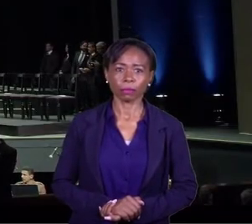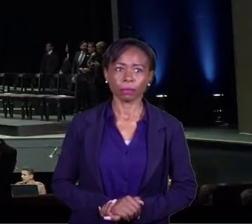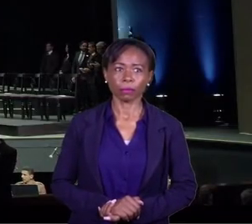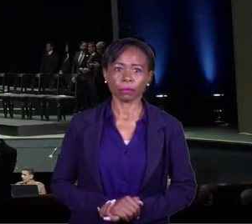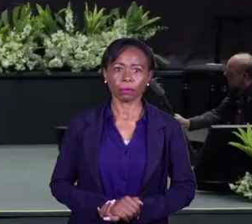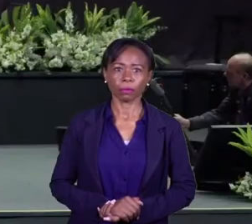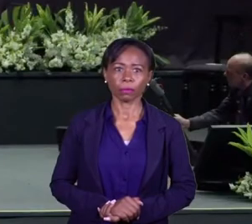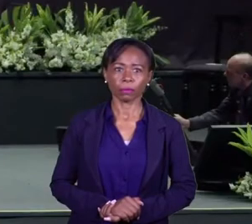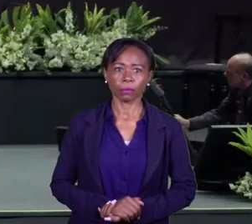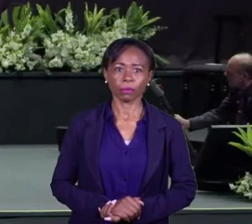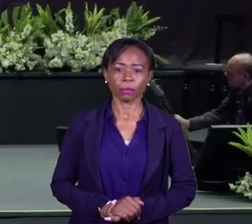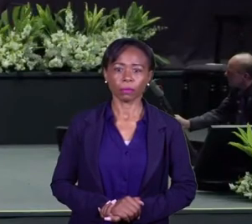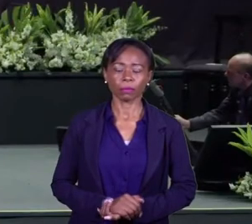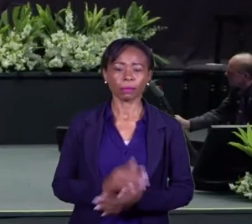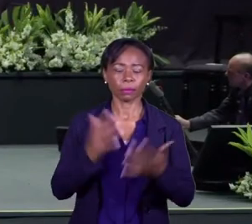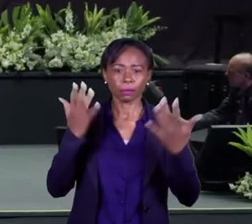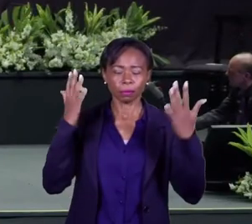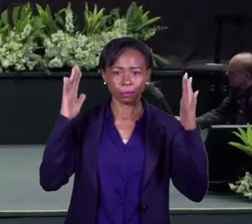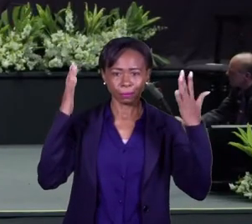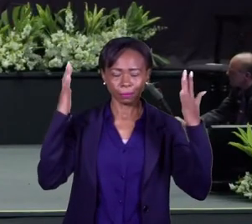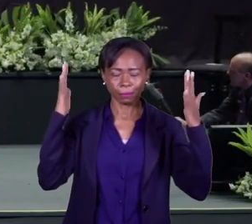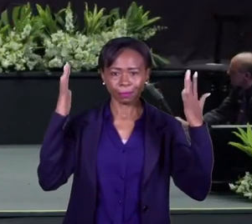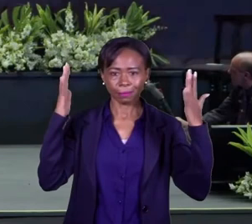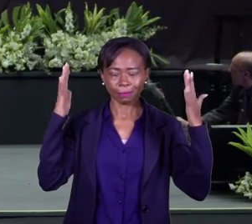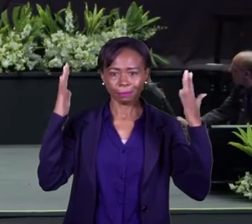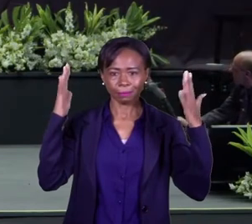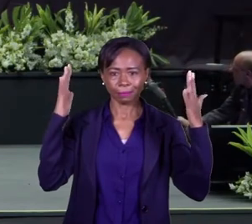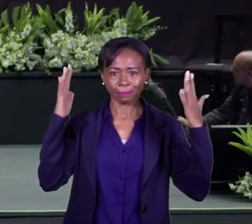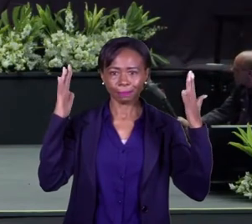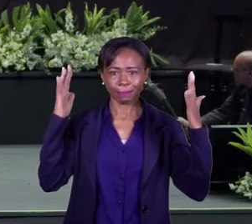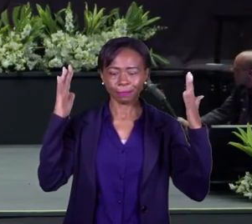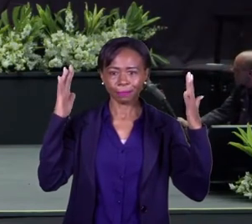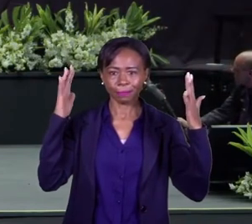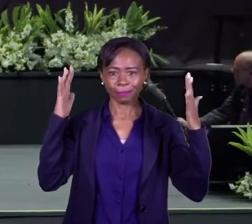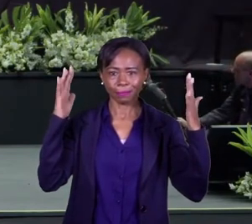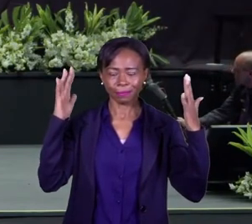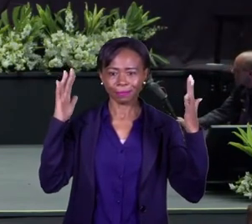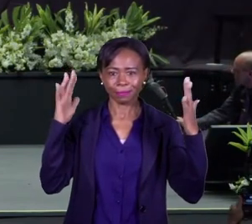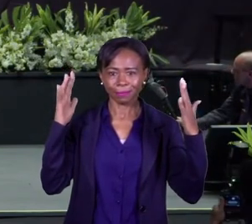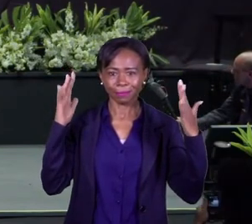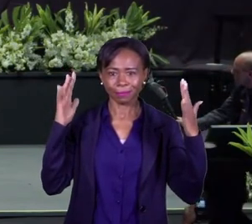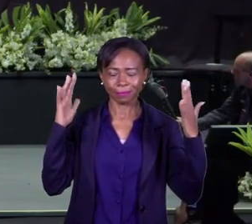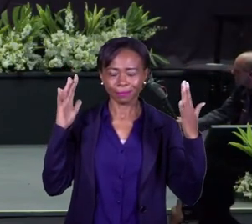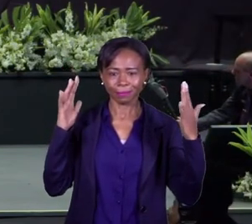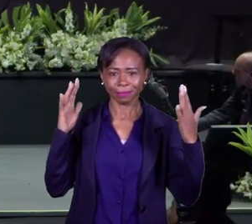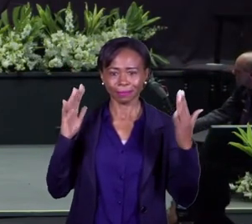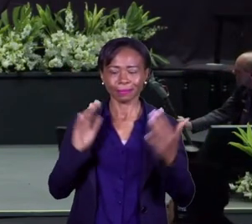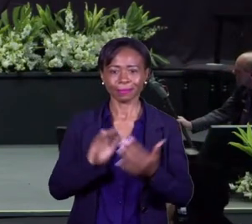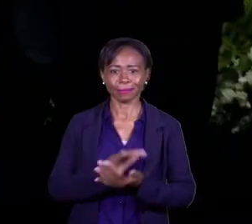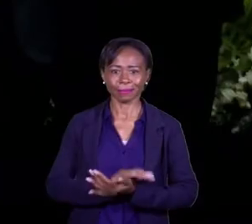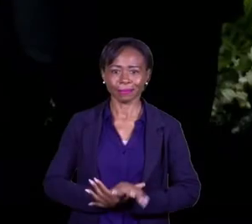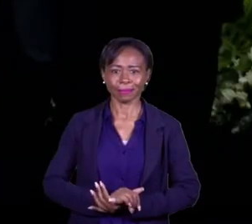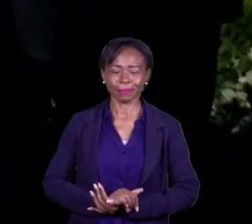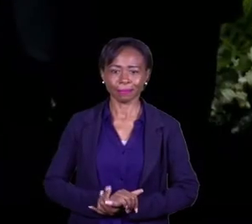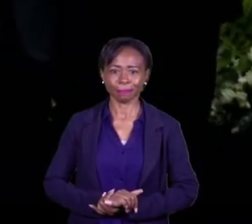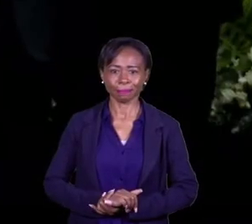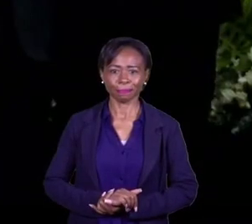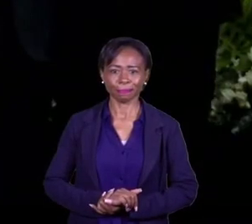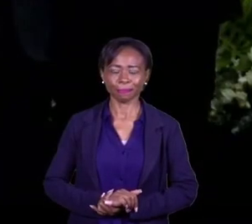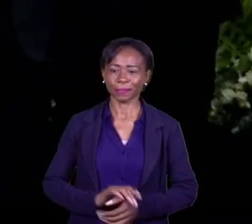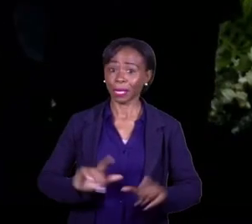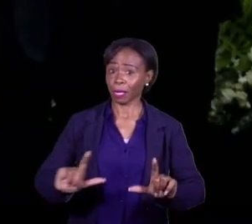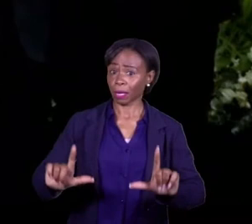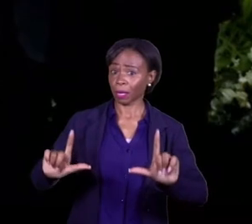Alberto Simonetti a nova corte é resultado do desmembramento do trf1 que detinha a competência jurisdicional